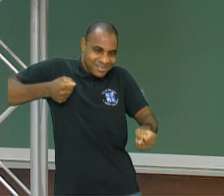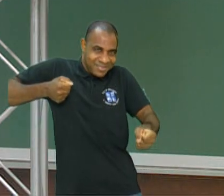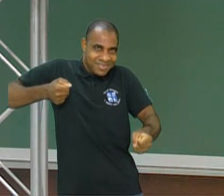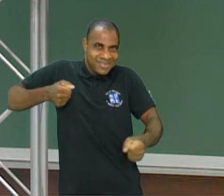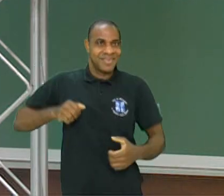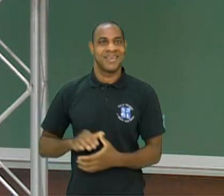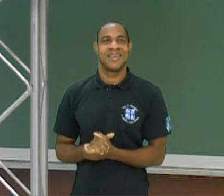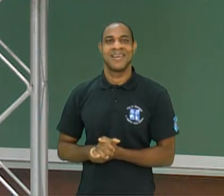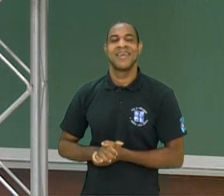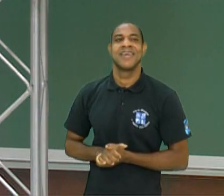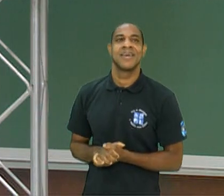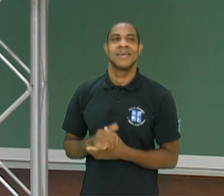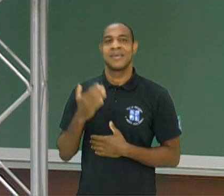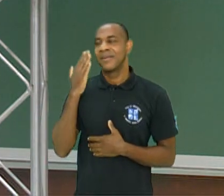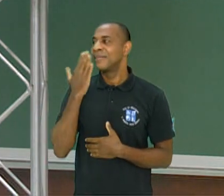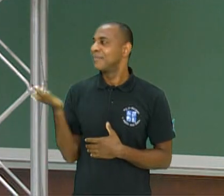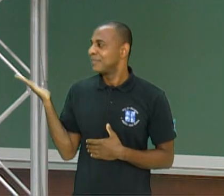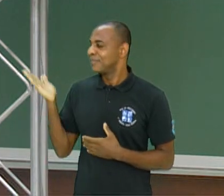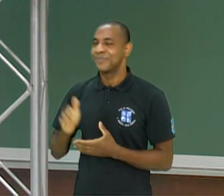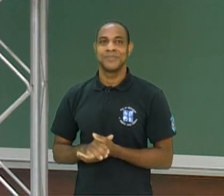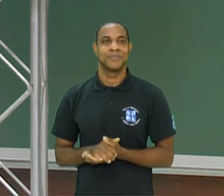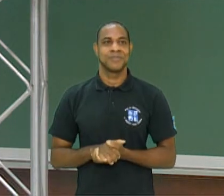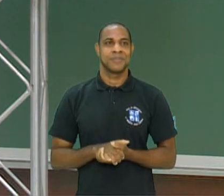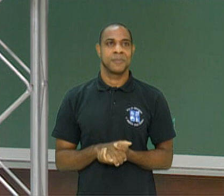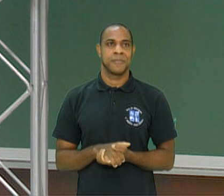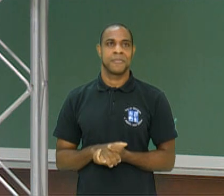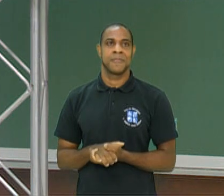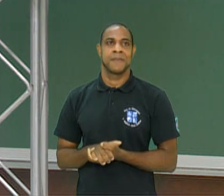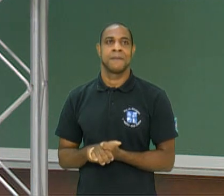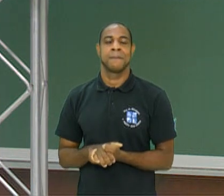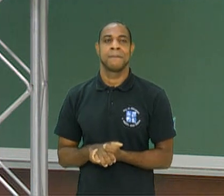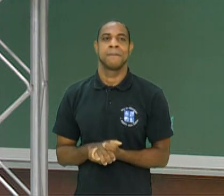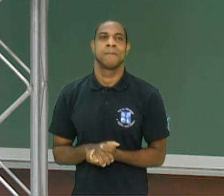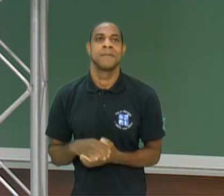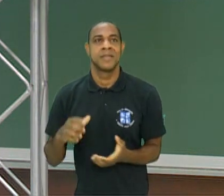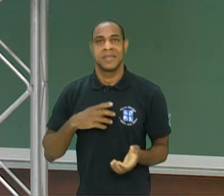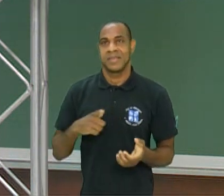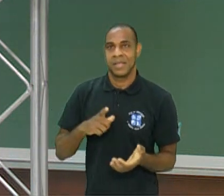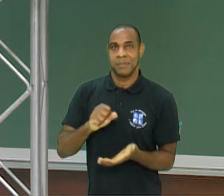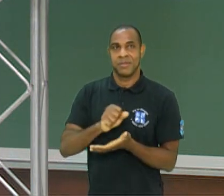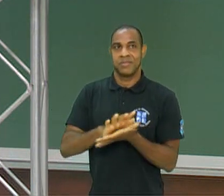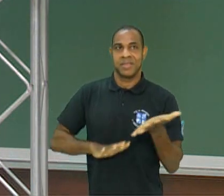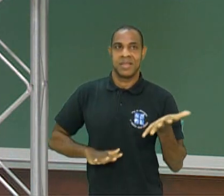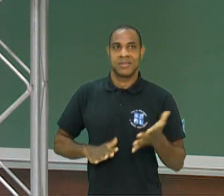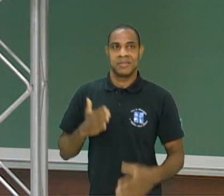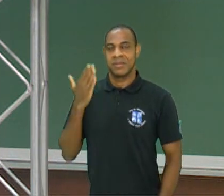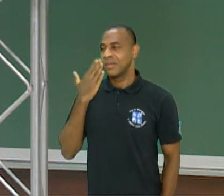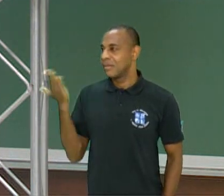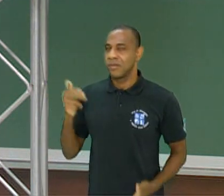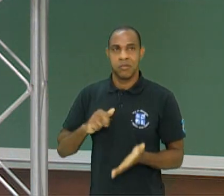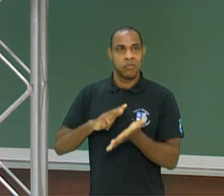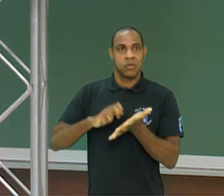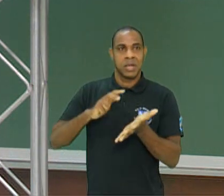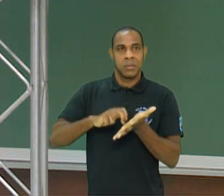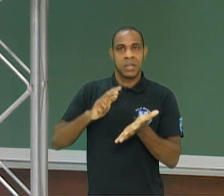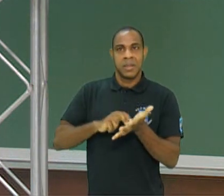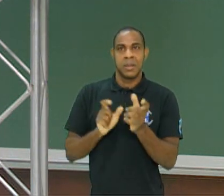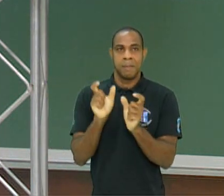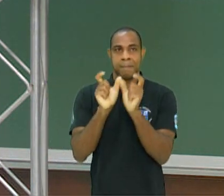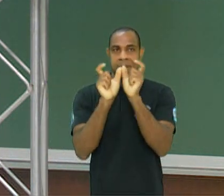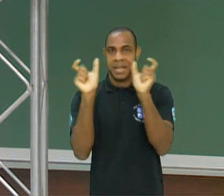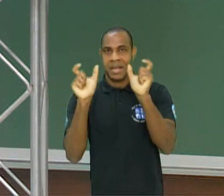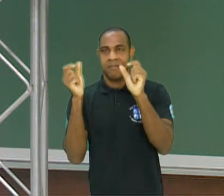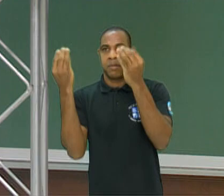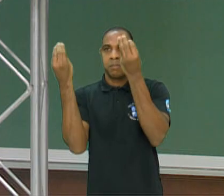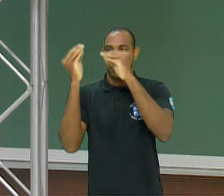Ok? Before reading. Antes da nossa leitura, tem uma atividade aqui de vocabulário, né, de palavras a serem